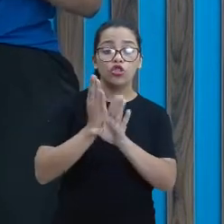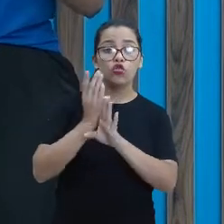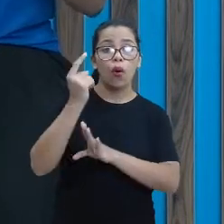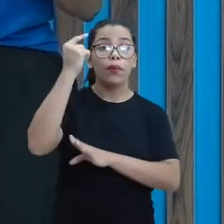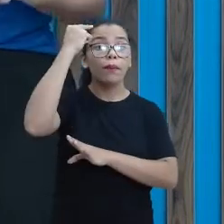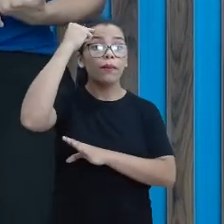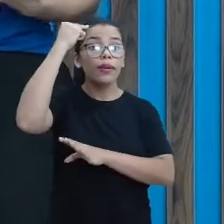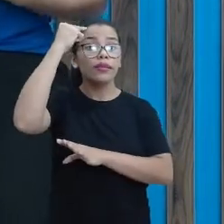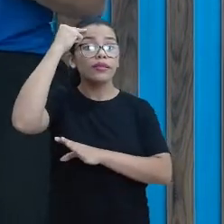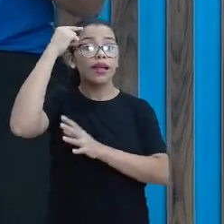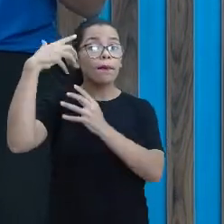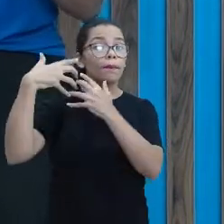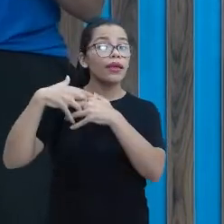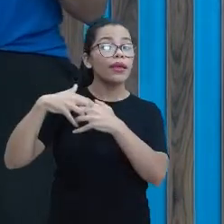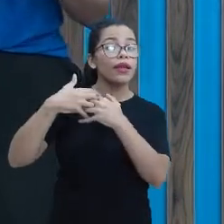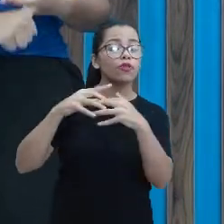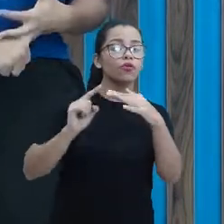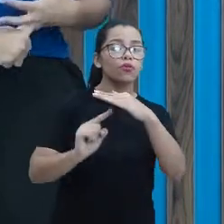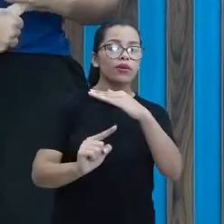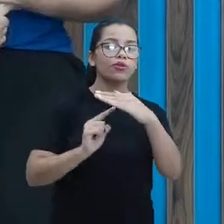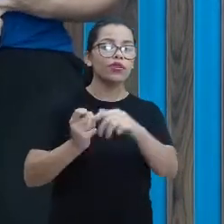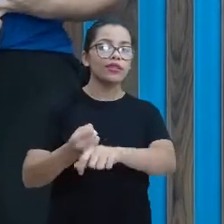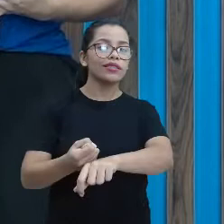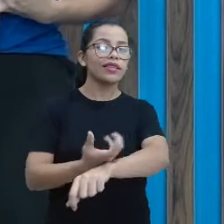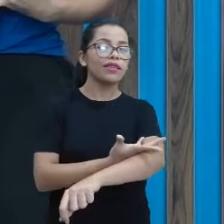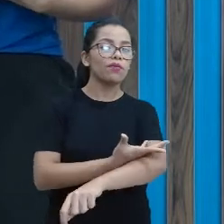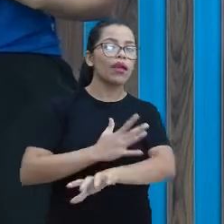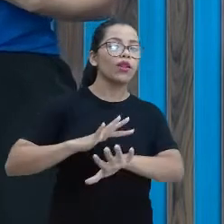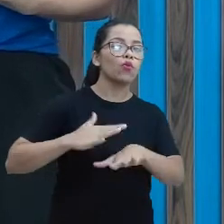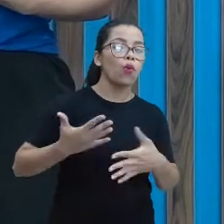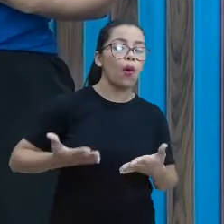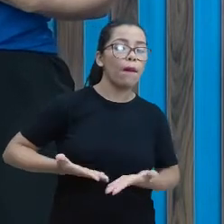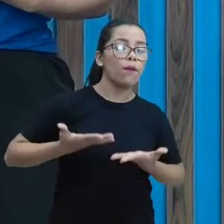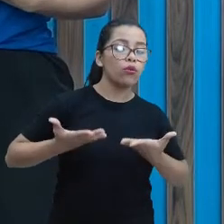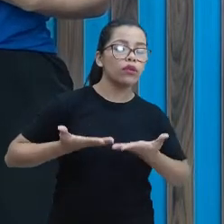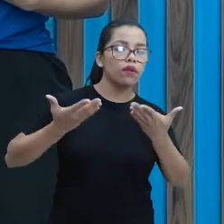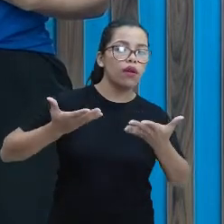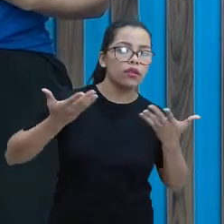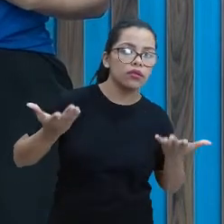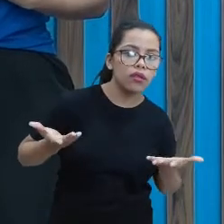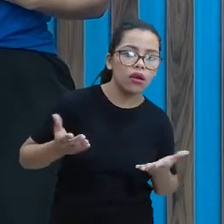as motivações, a gente conhece os sentimentos, a gente conhece